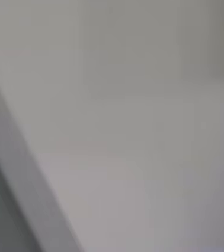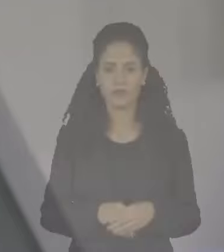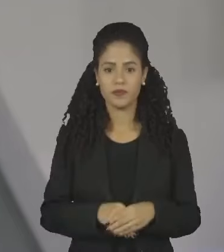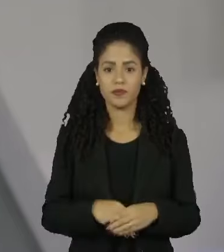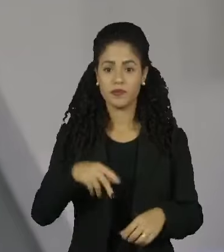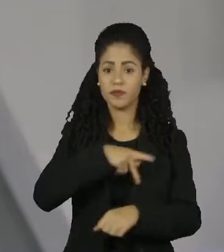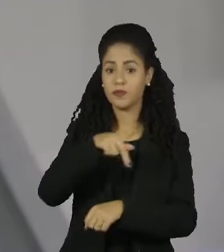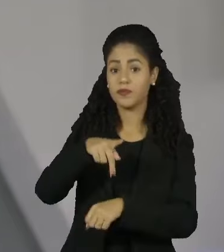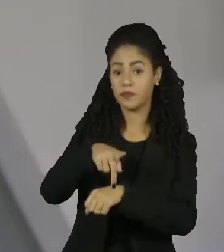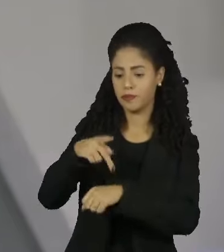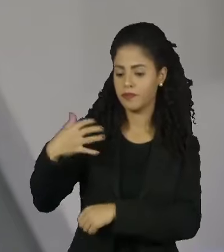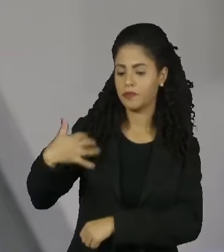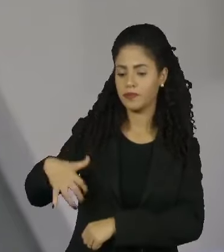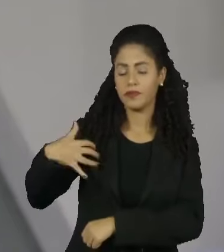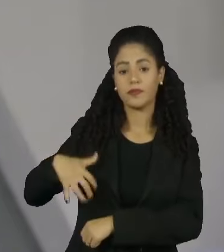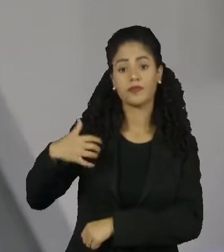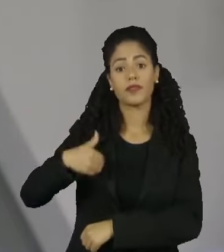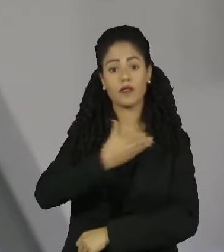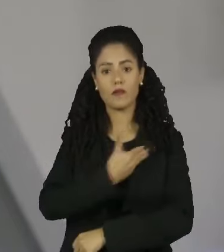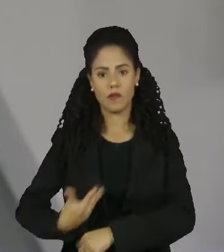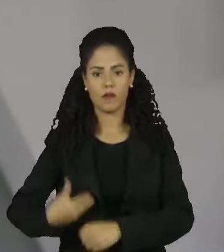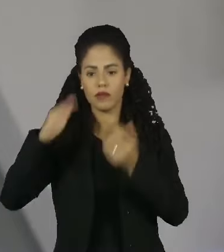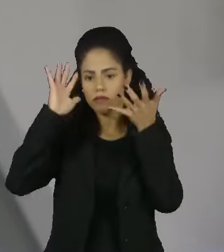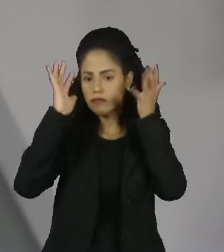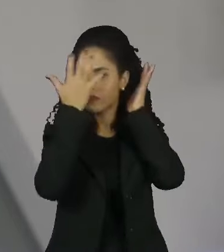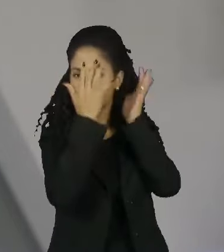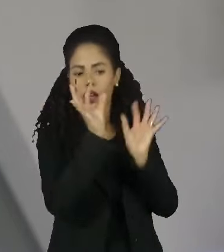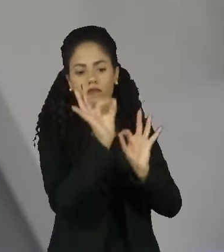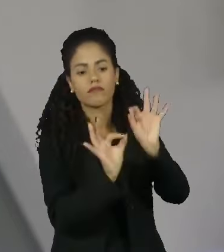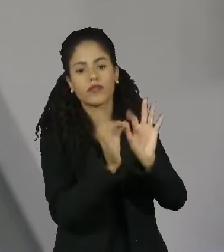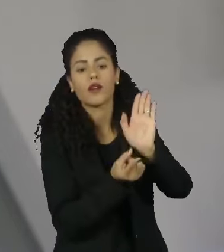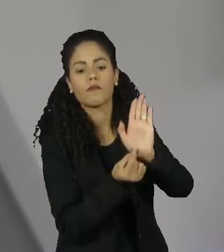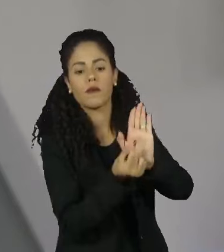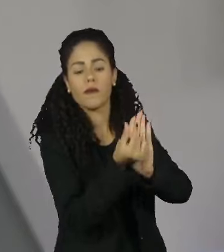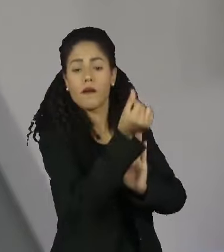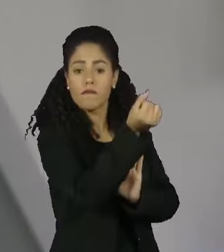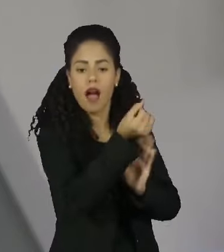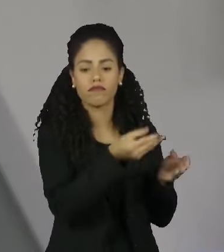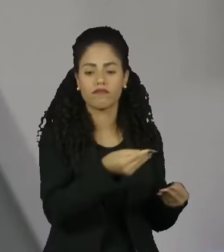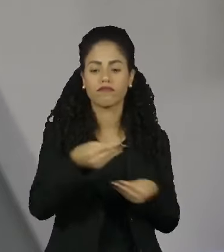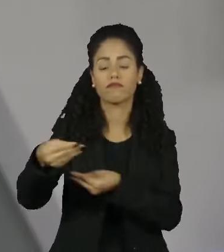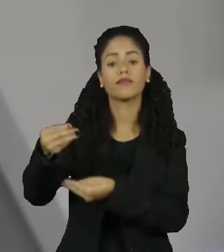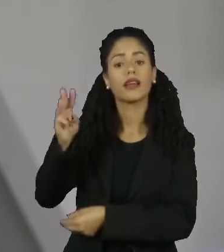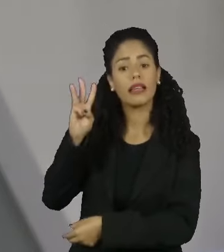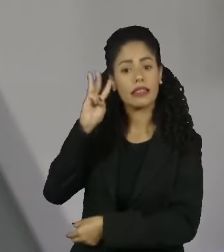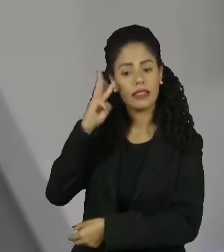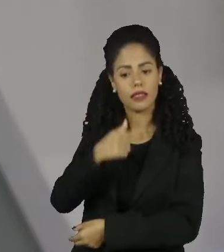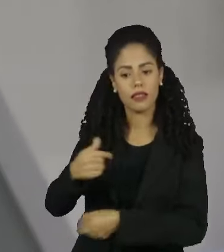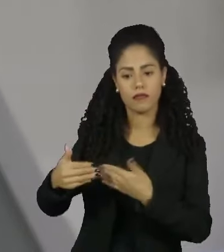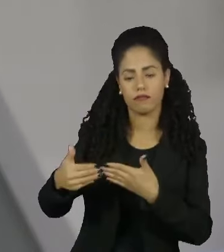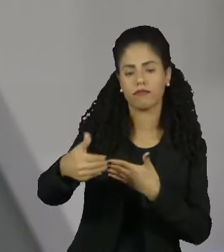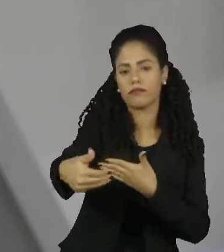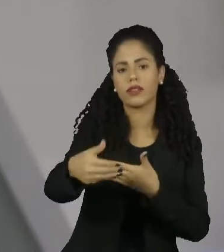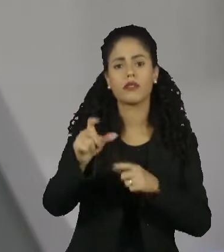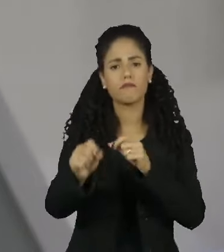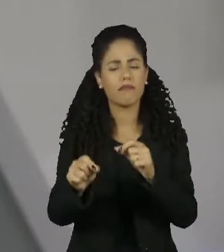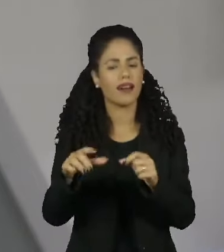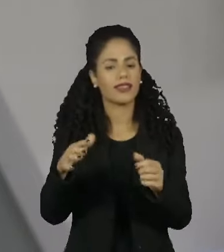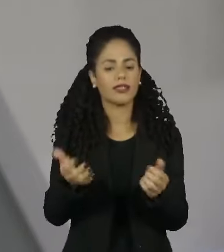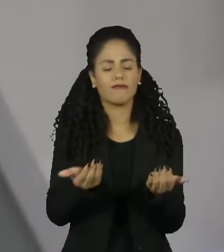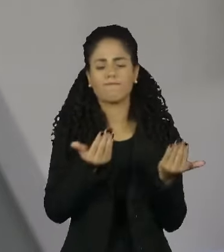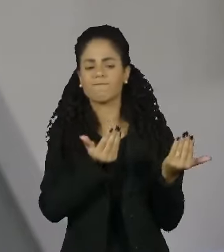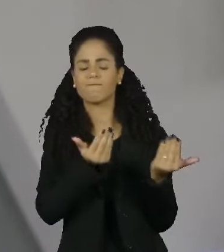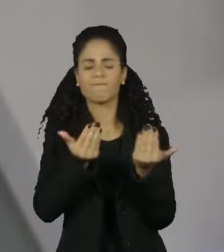Na Argentina, o governo de Javier Milei deve submeter o plano econômico ao Congresso na terça-feira, mesmo diante da